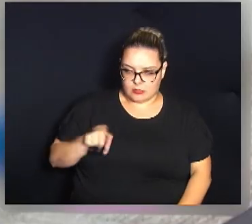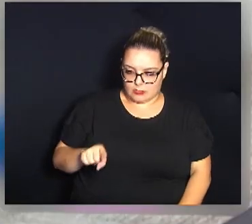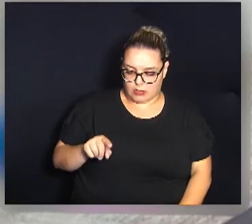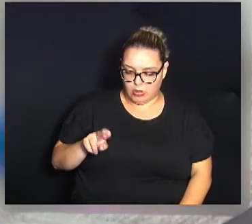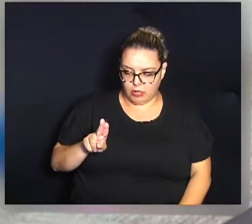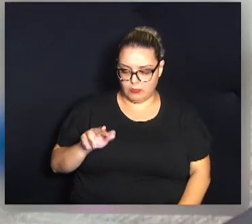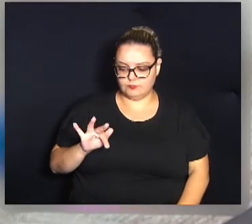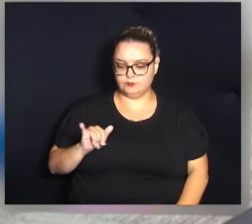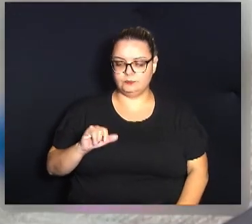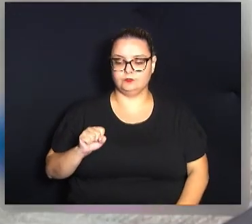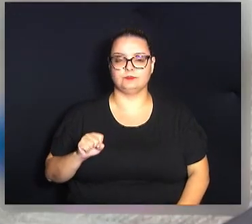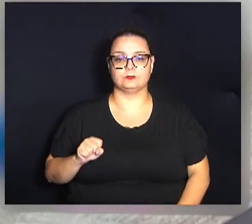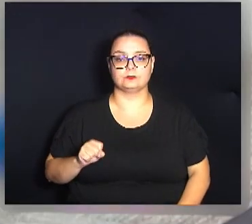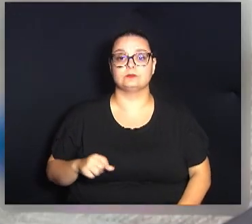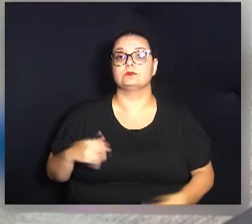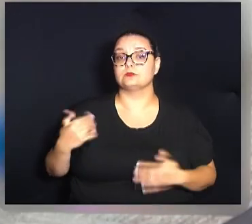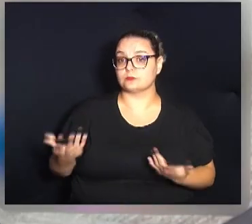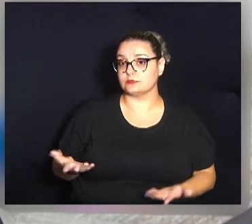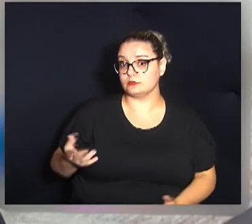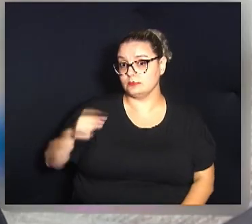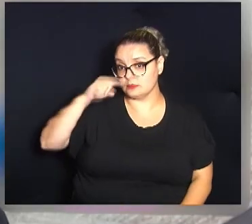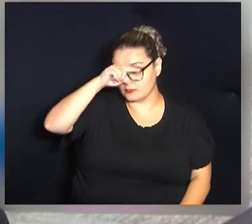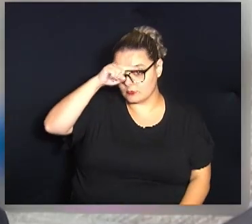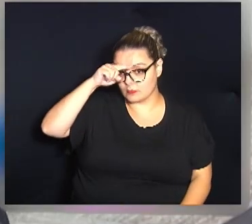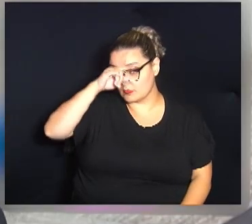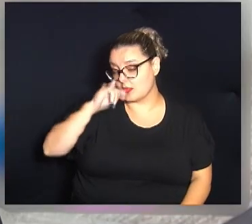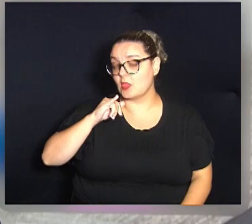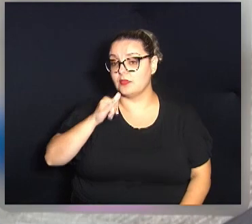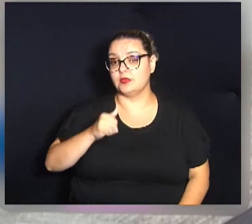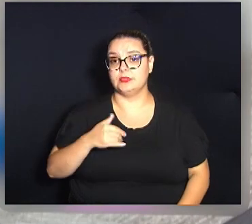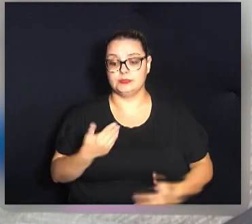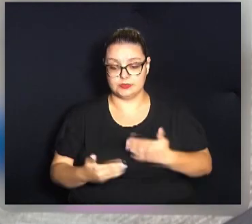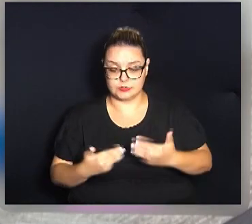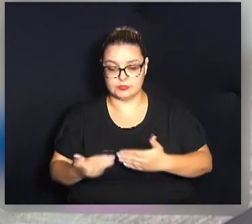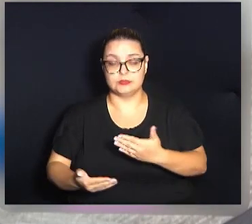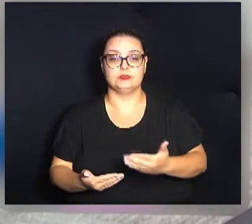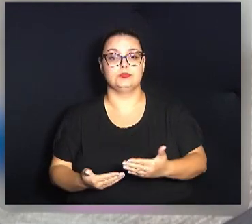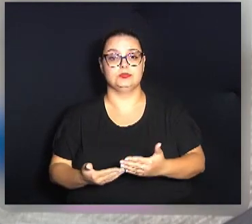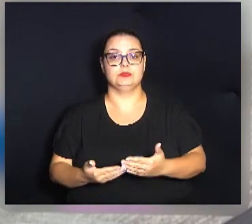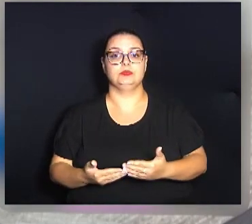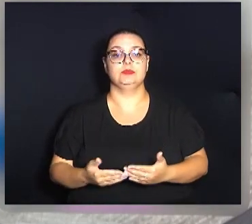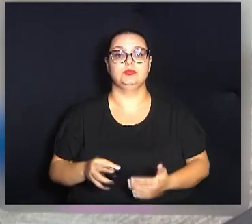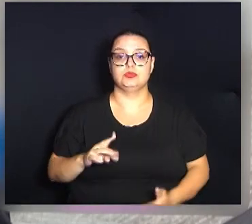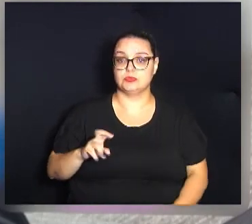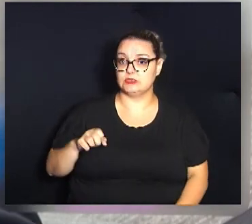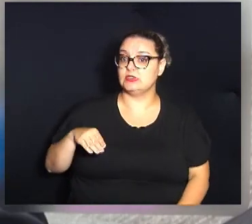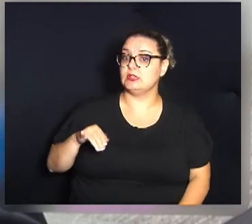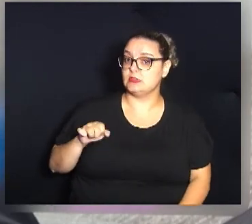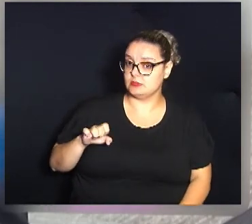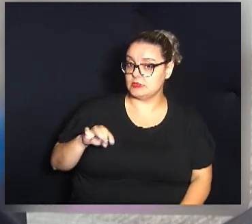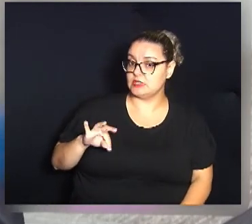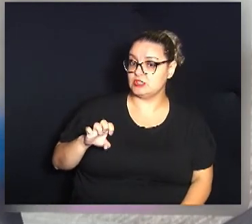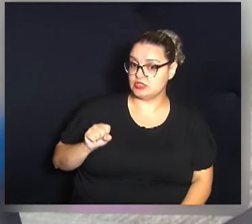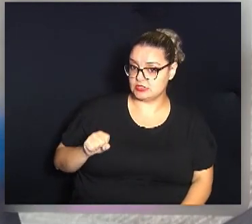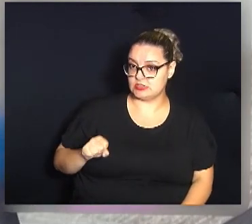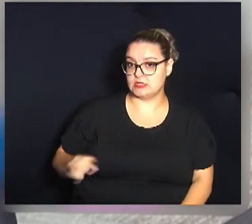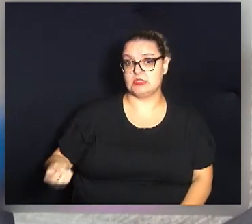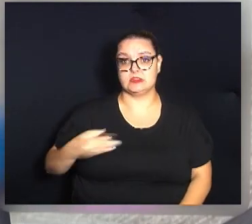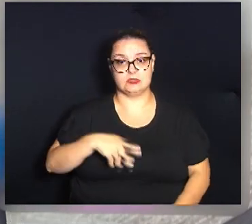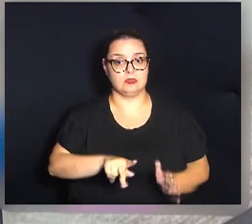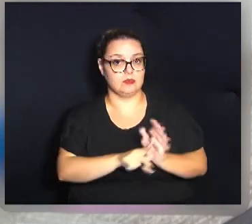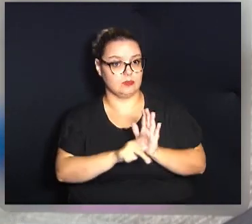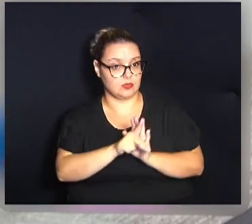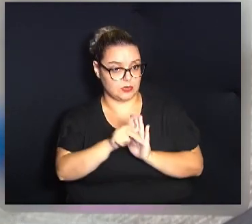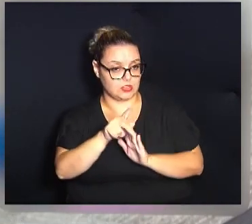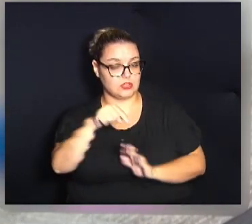fim, o vereador Felipe Marquesi adiantou os próximos passos dos trâmites deste novo projeto aqui no